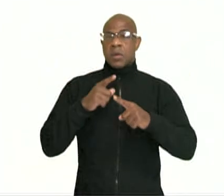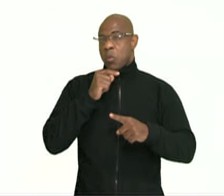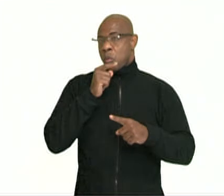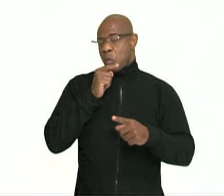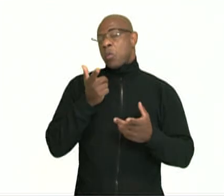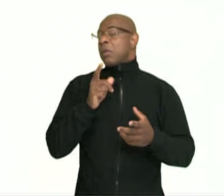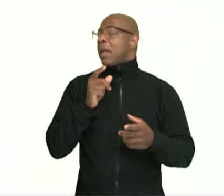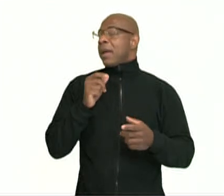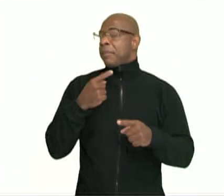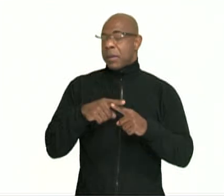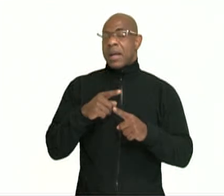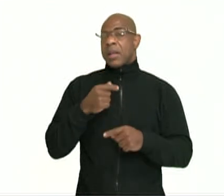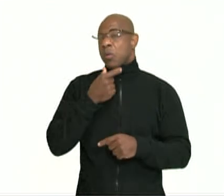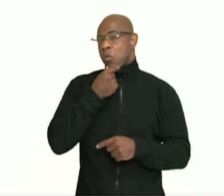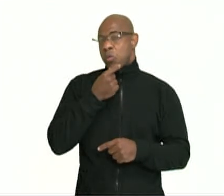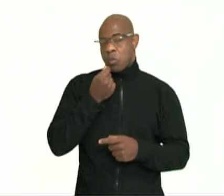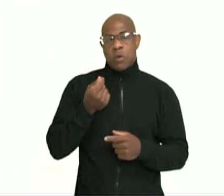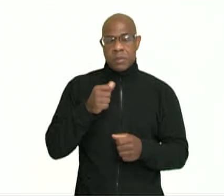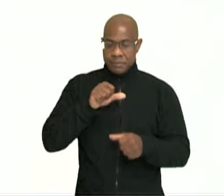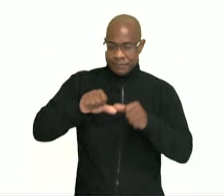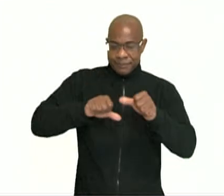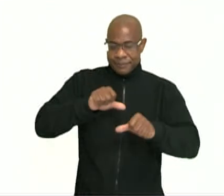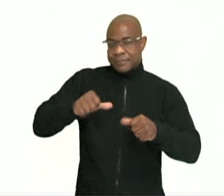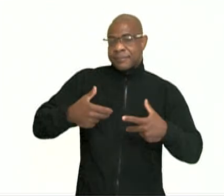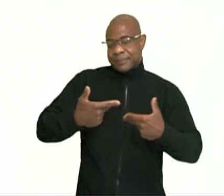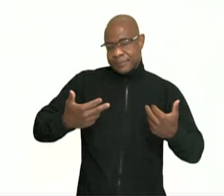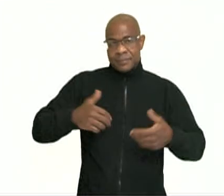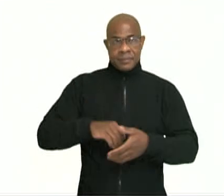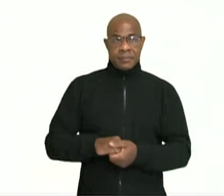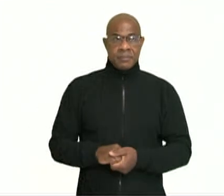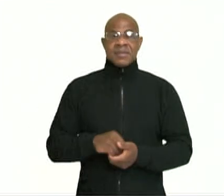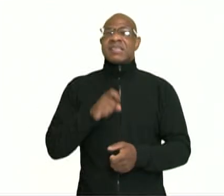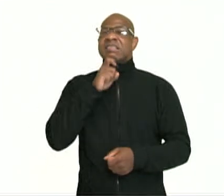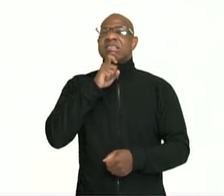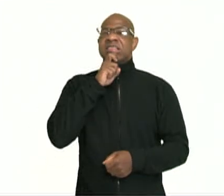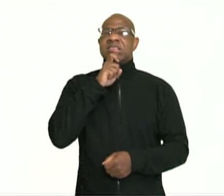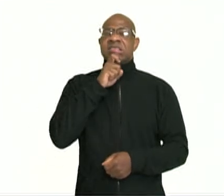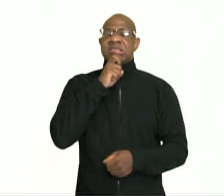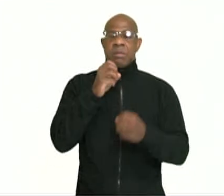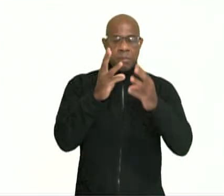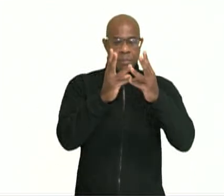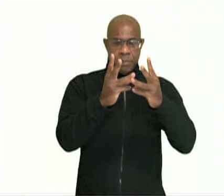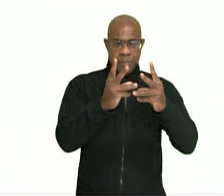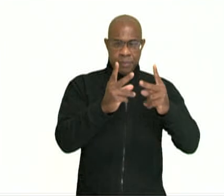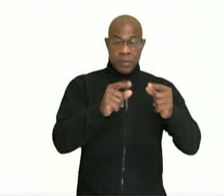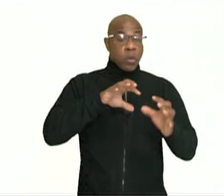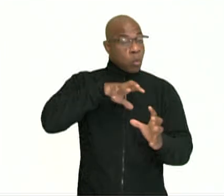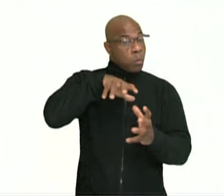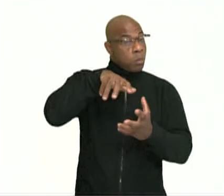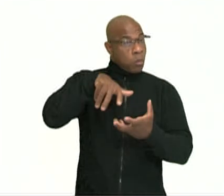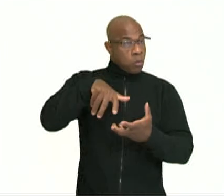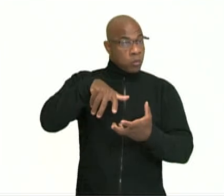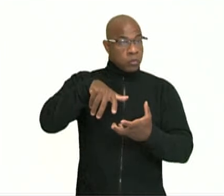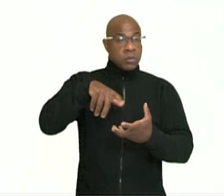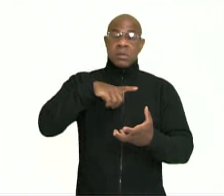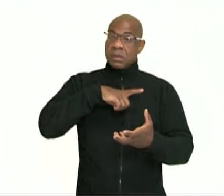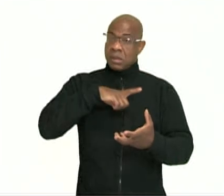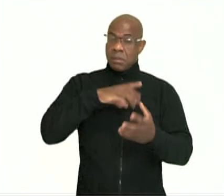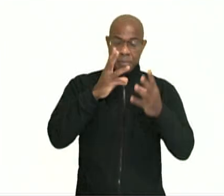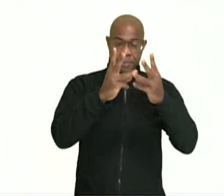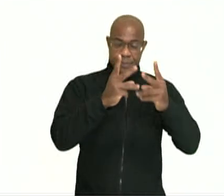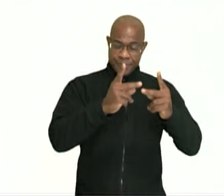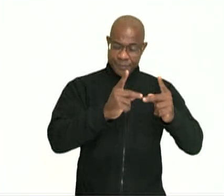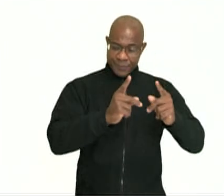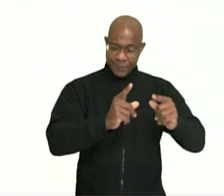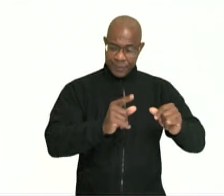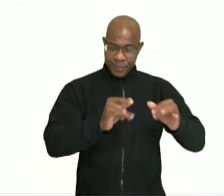Estima-se que mais de 1/3 das geleiras remanescentes no mundo derreterão em